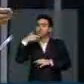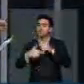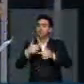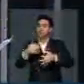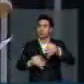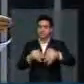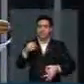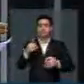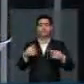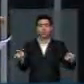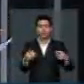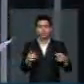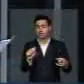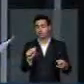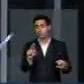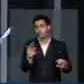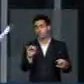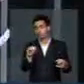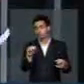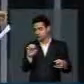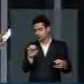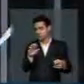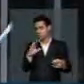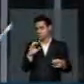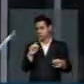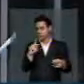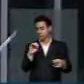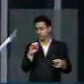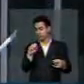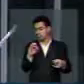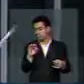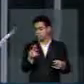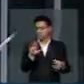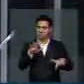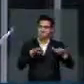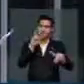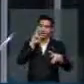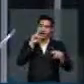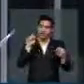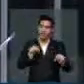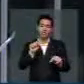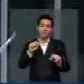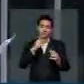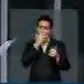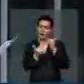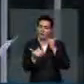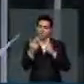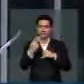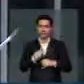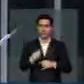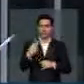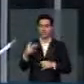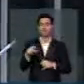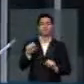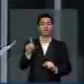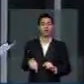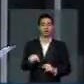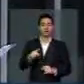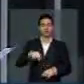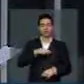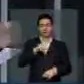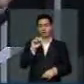músico artista e compositor que talvez se lembre se recorde desses momentos semelhantes na sua vida que é o nosso